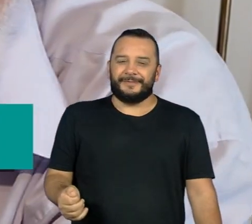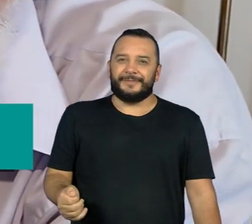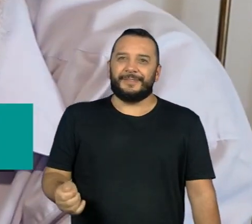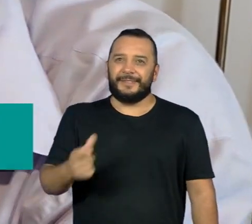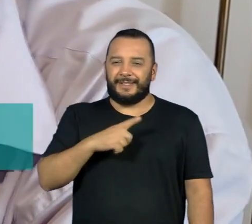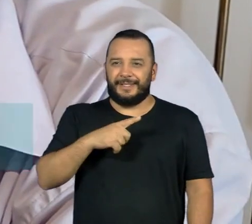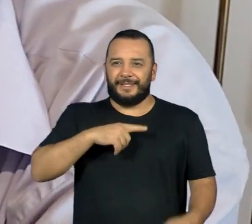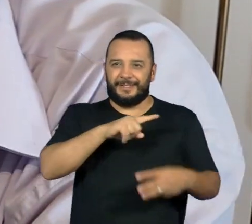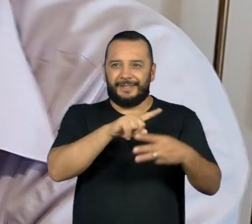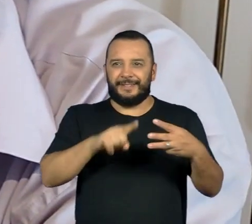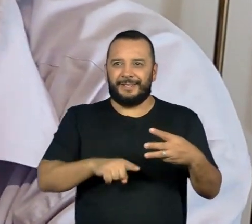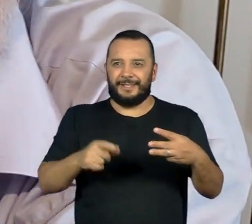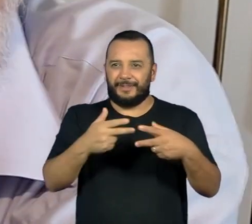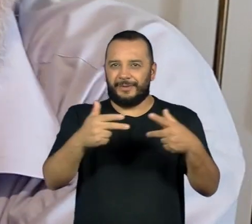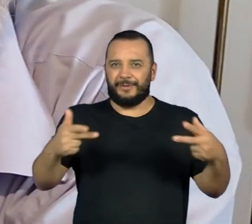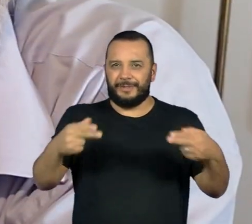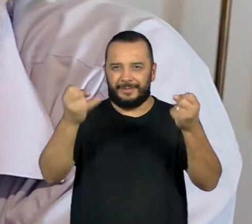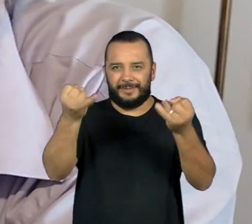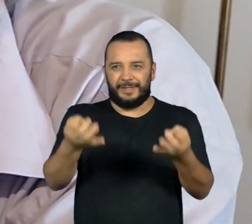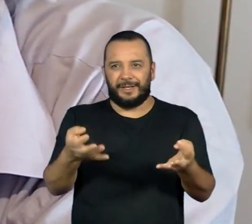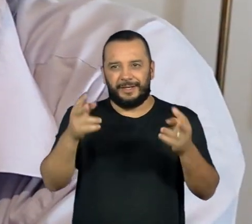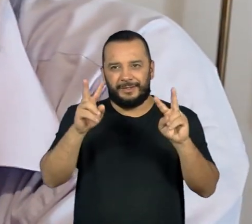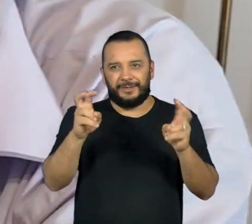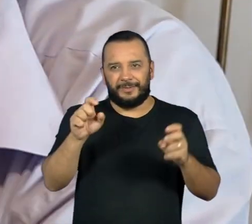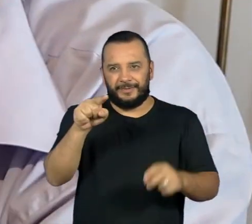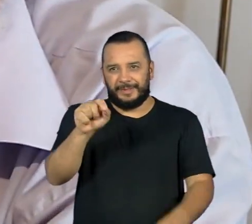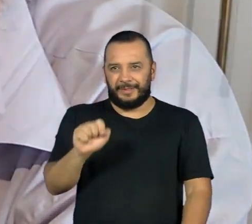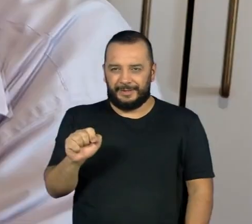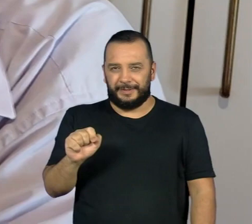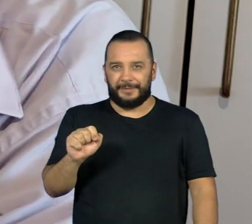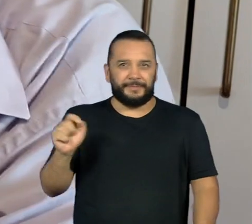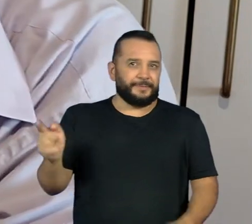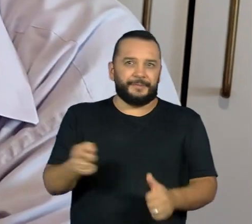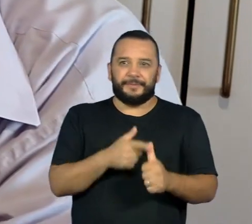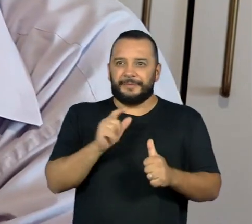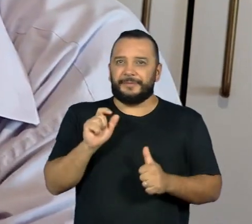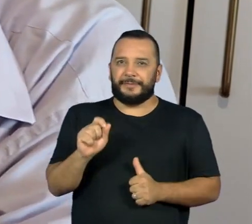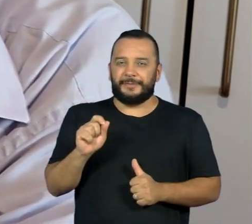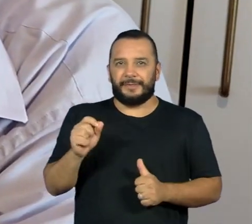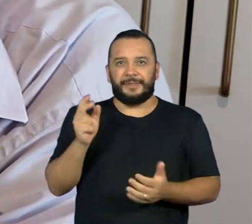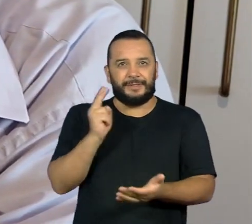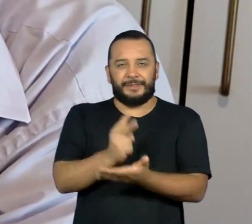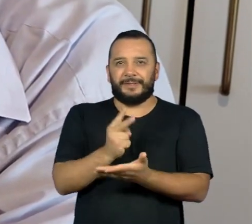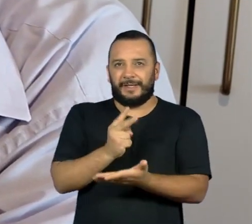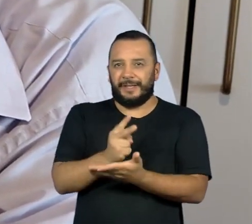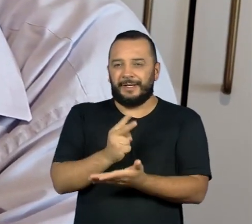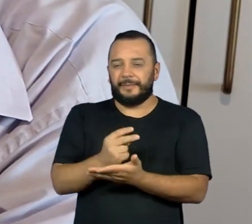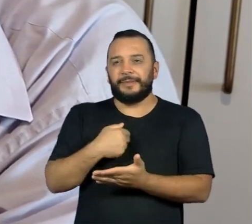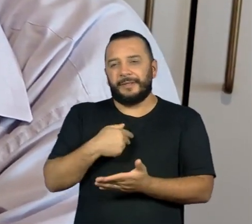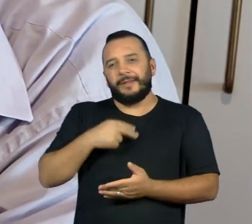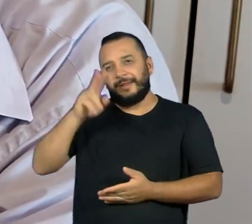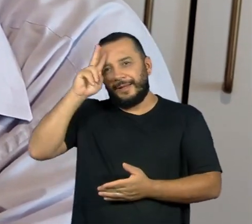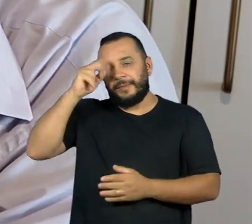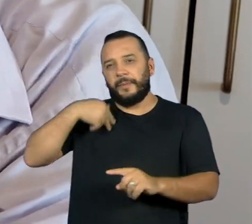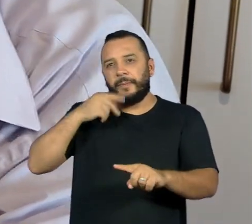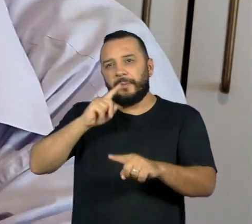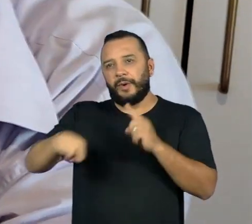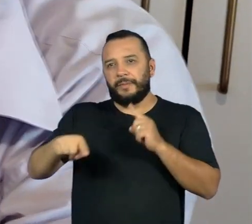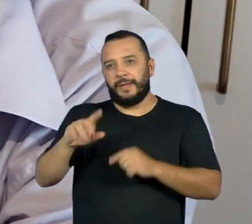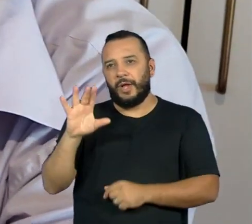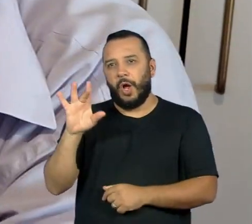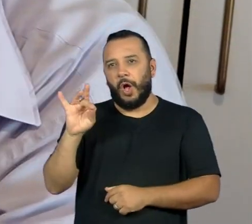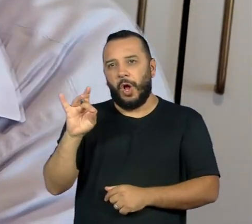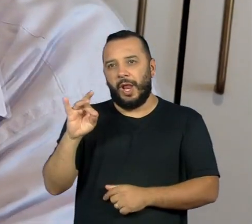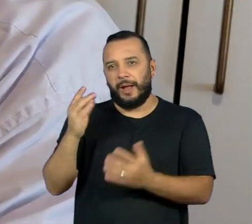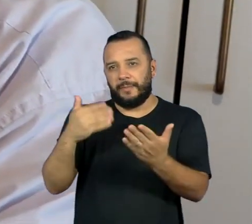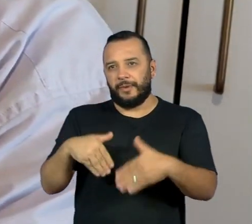3 coisas para falar sobre você. A primeira, toda vez que eu ouço falar em proibido colar, eu ouço falar apresentado